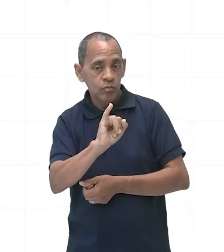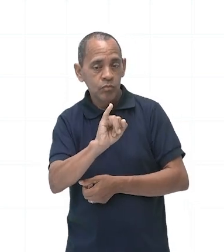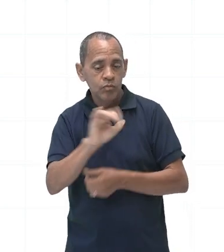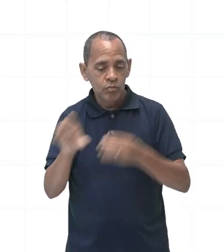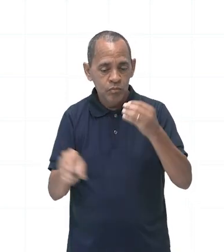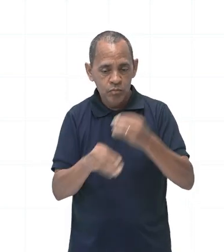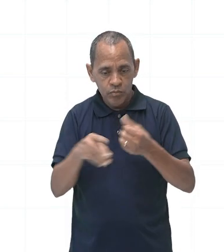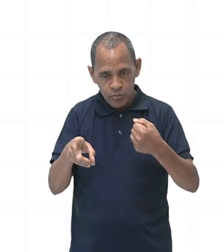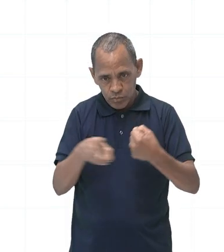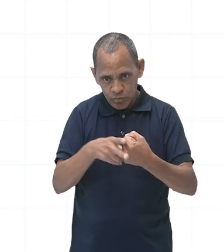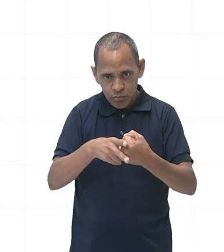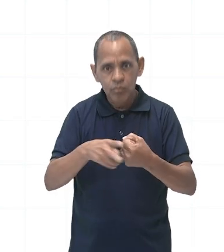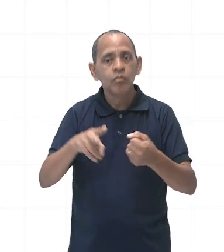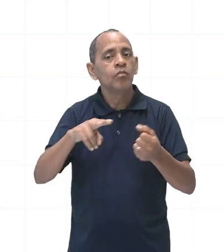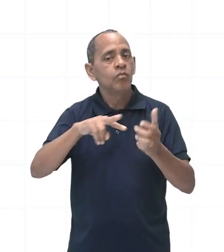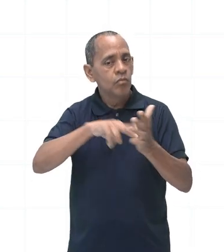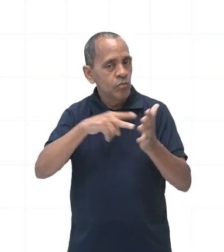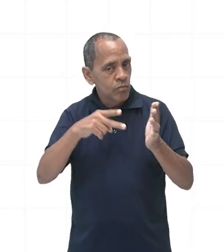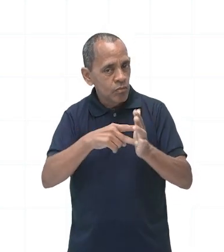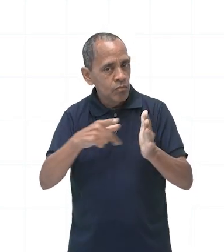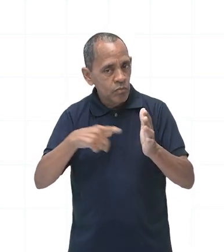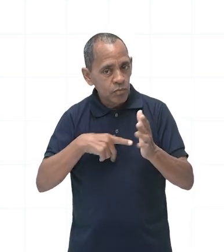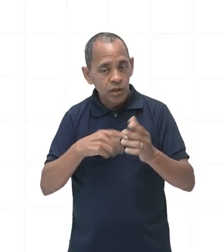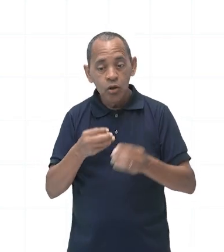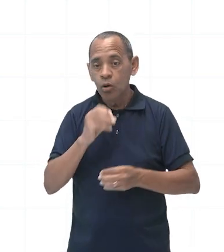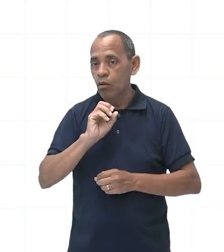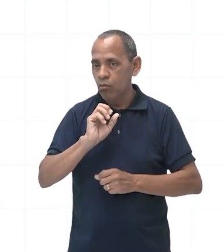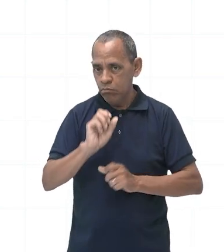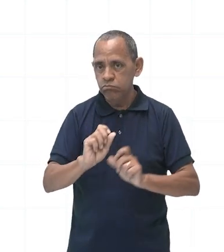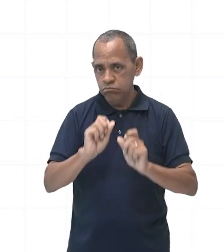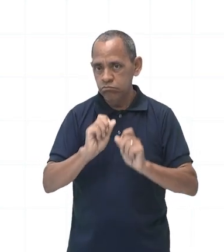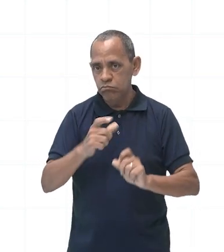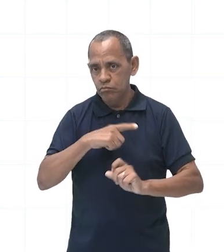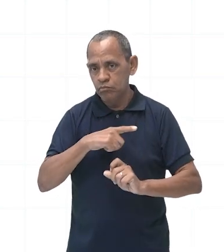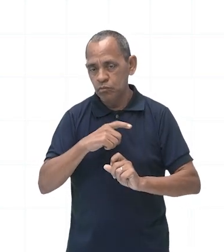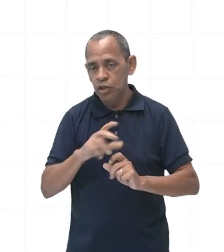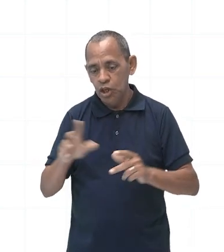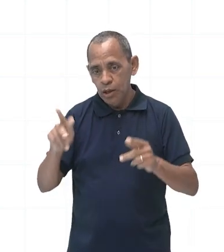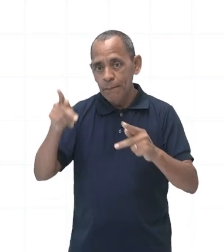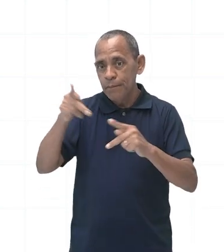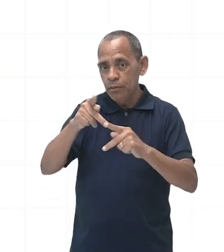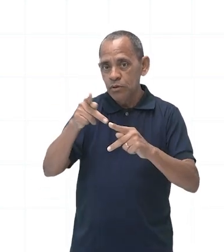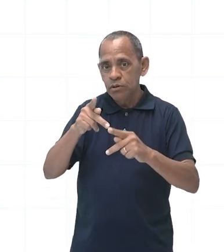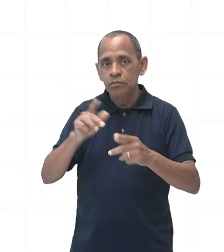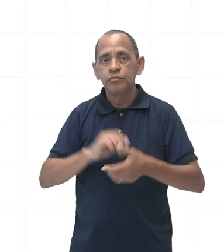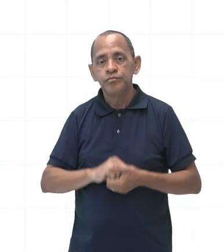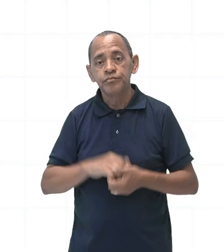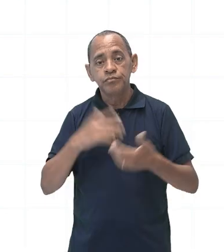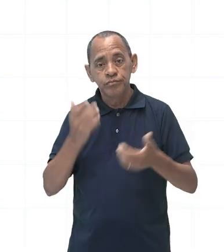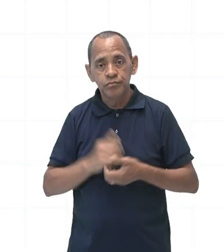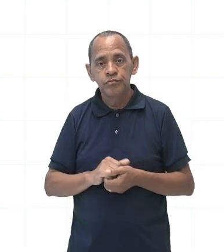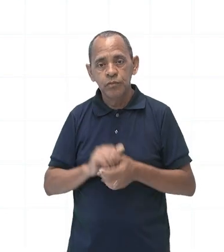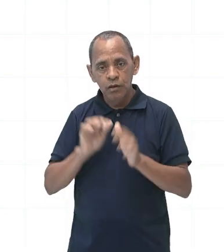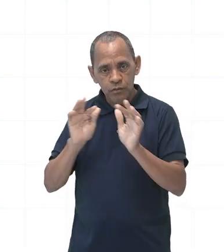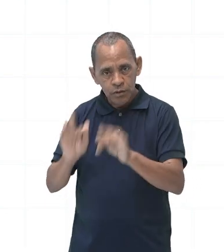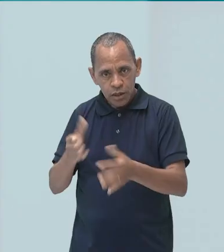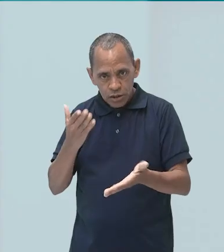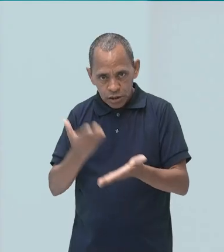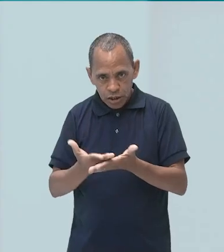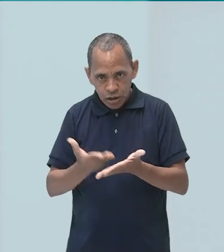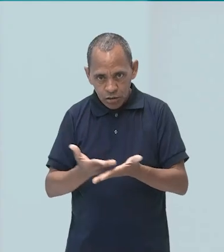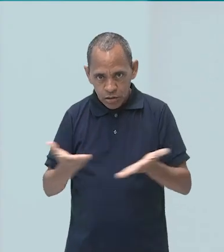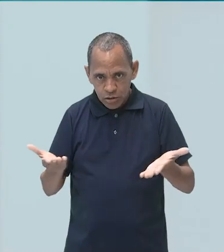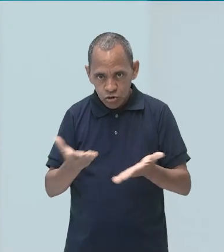enfatizando, objeto indireto é o complemento do verbo significativo com preposição. Tá bom, pessoal? Então,